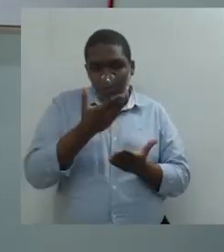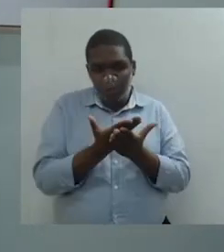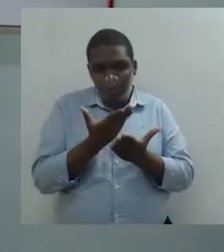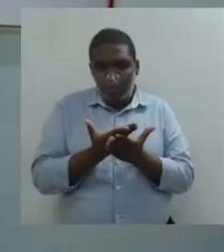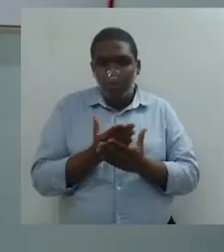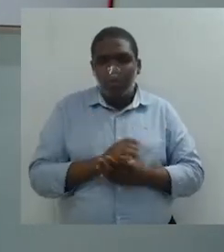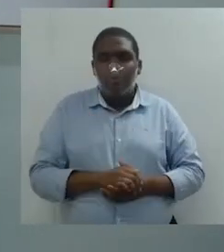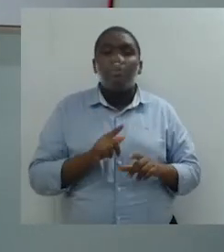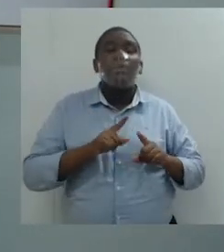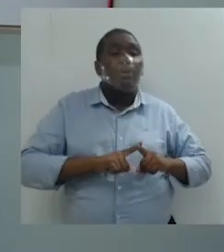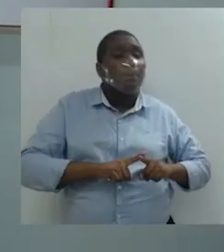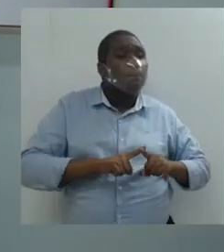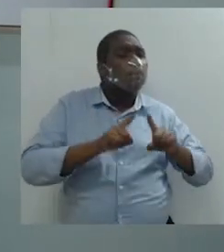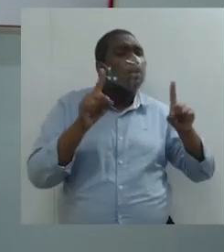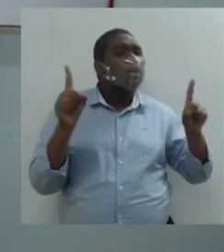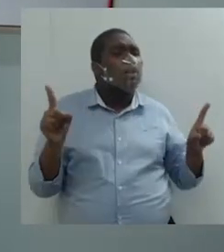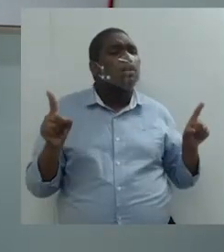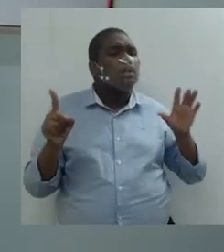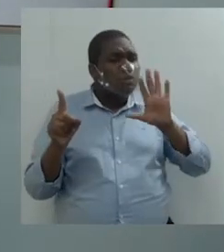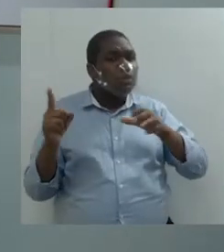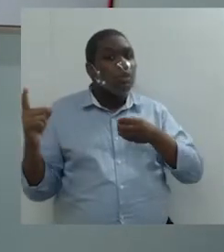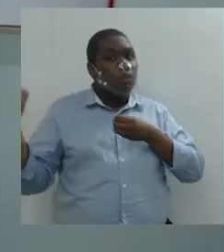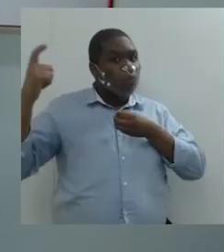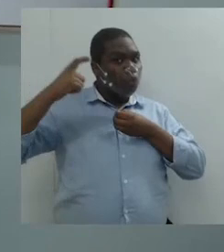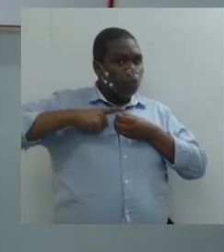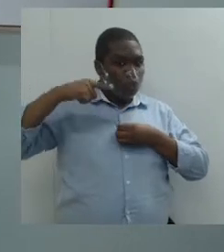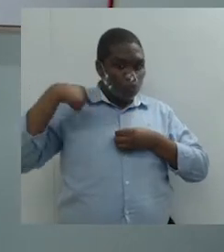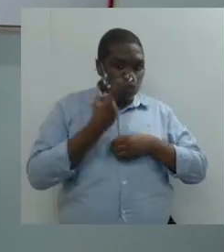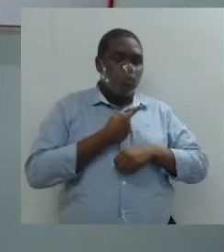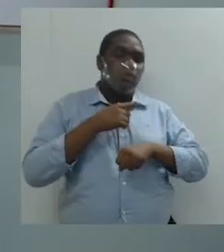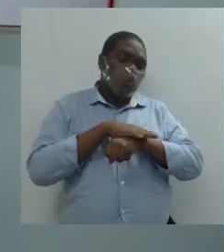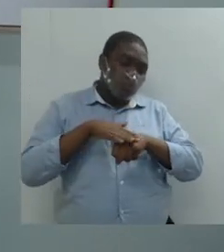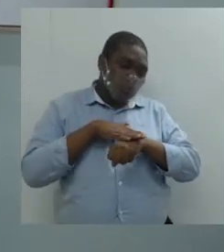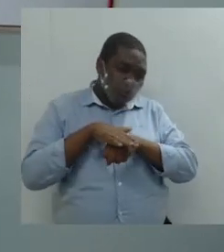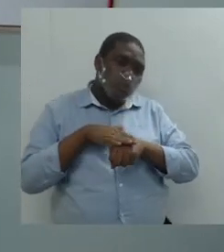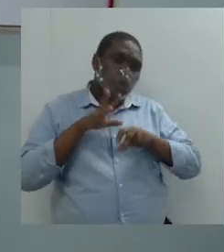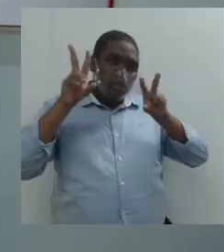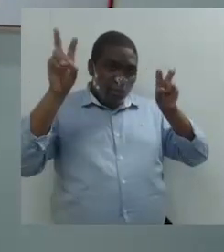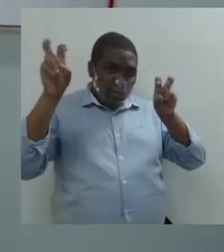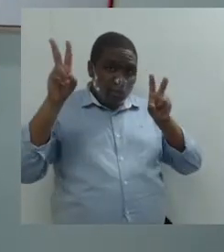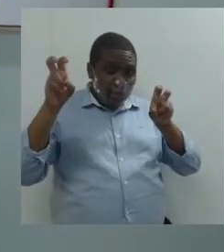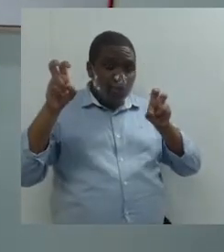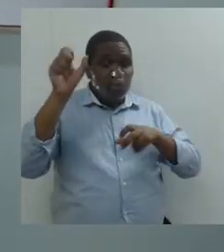Mas, voltando à nossa conversa sobre paisagem.